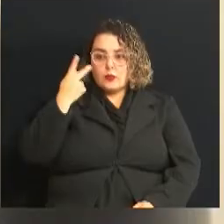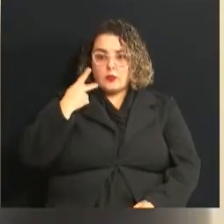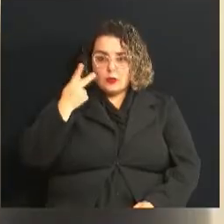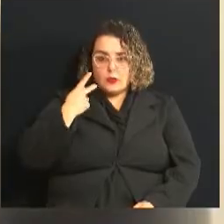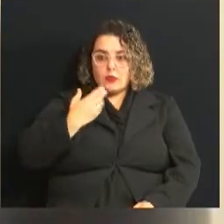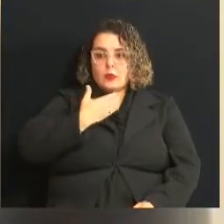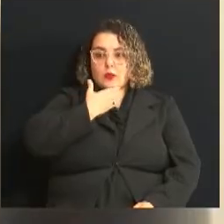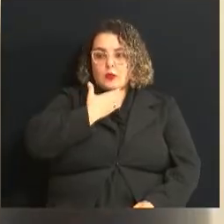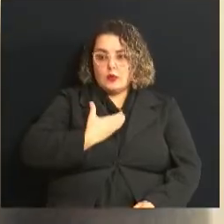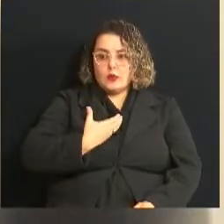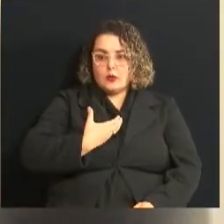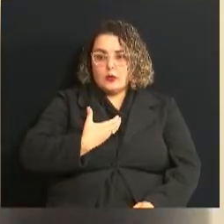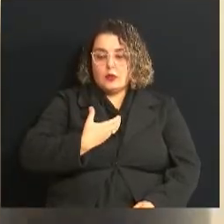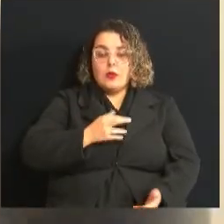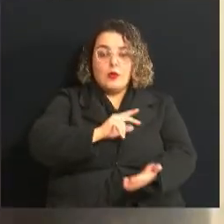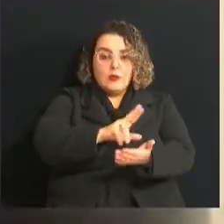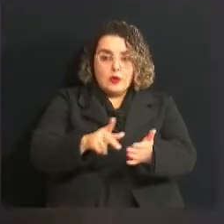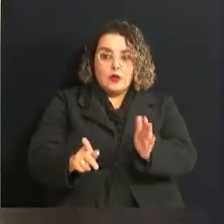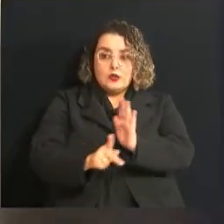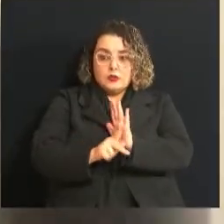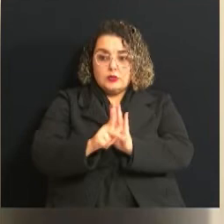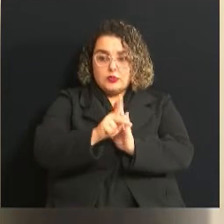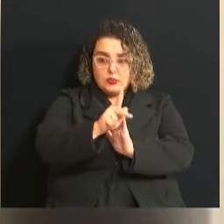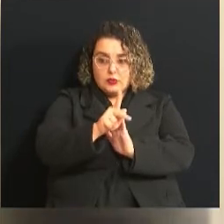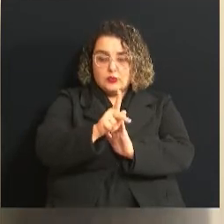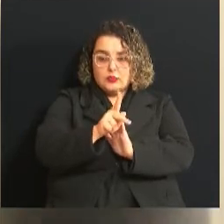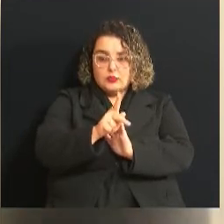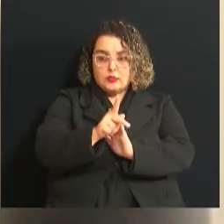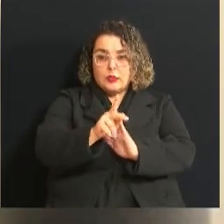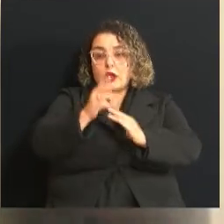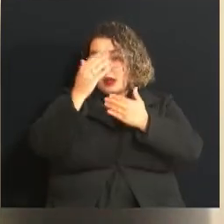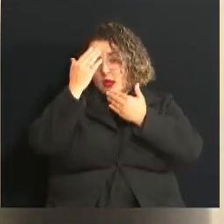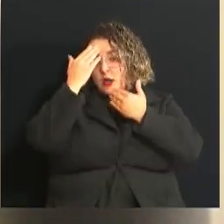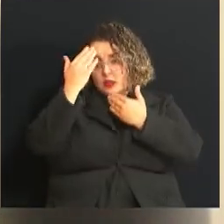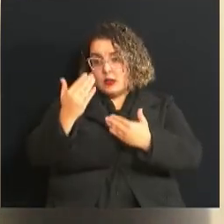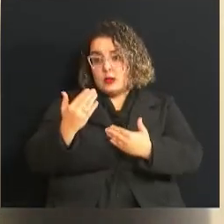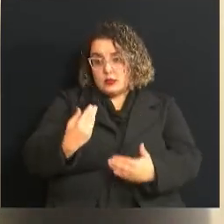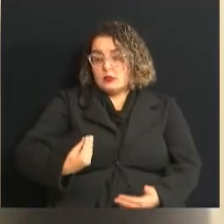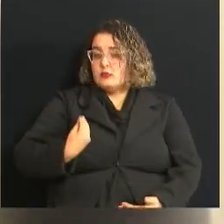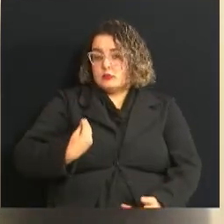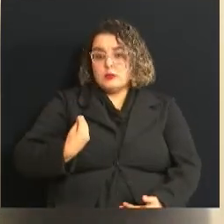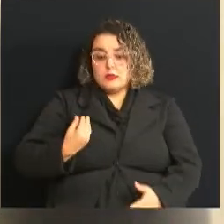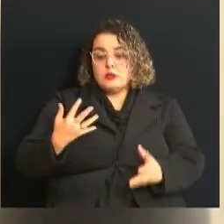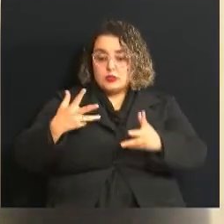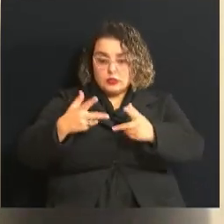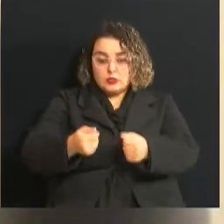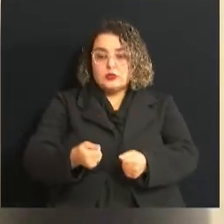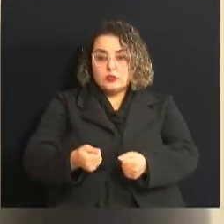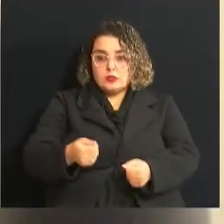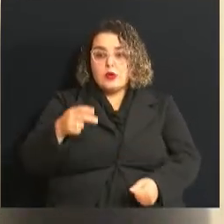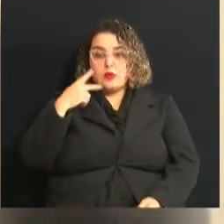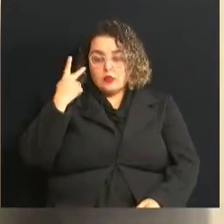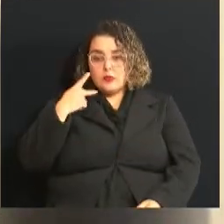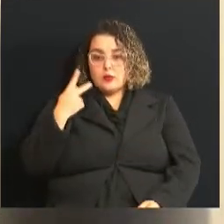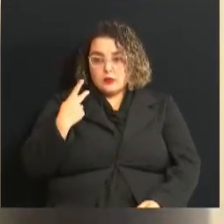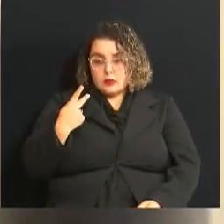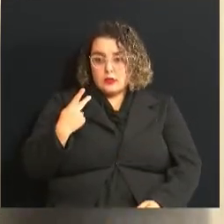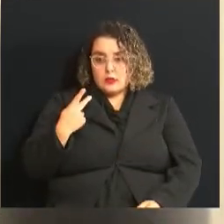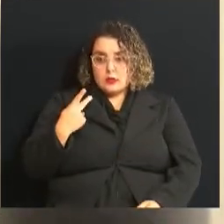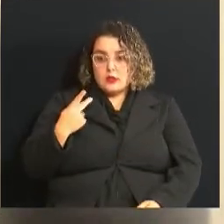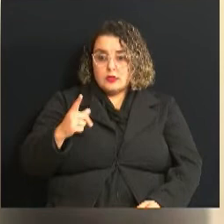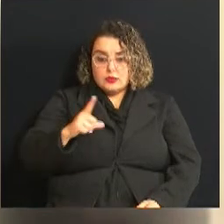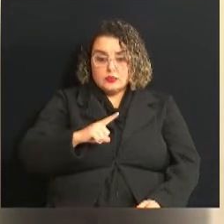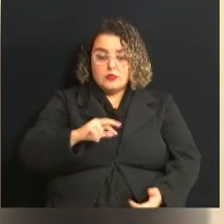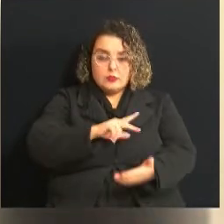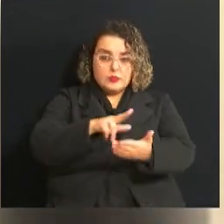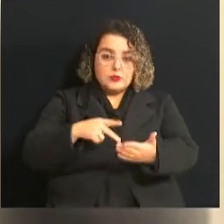Luiz. Diversos projetos. Nós agradecemos aí a presença de todos, né, de vereadores. Hoje nós tivemos muitos vereadores